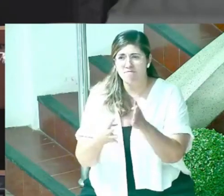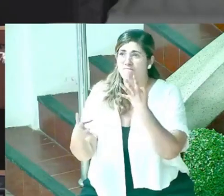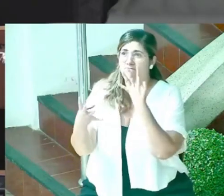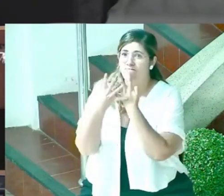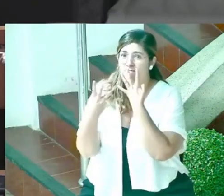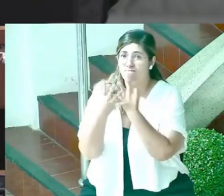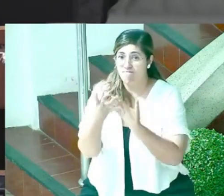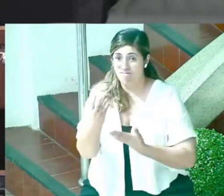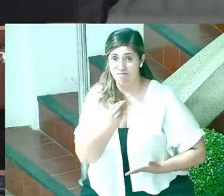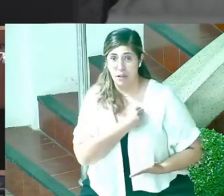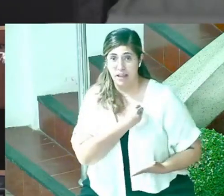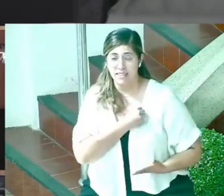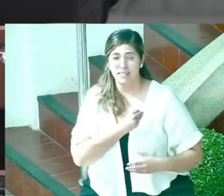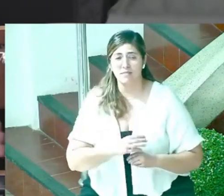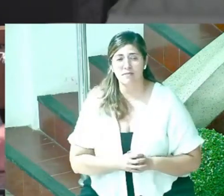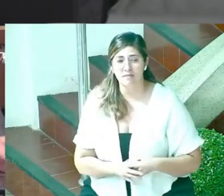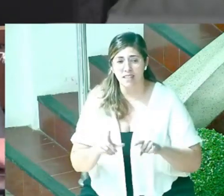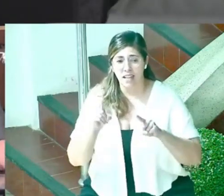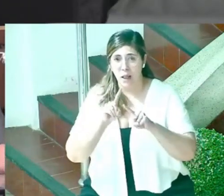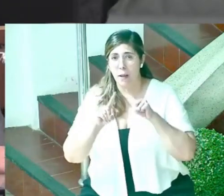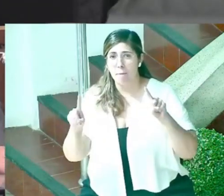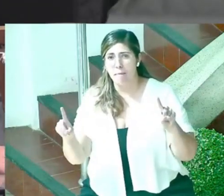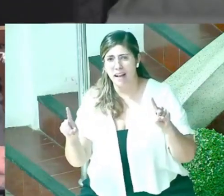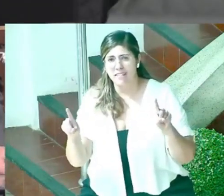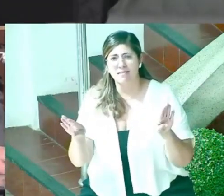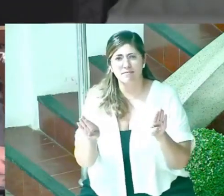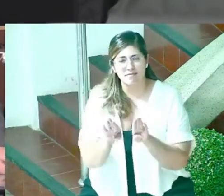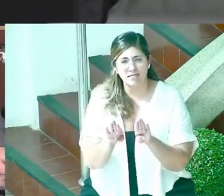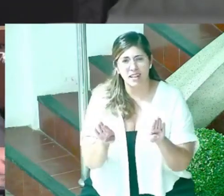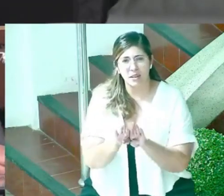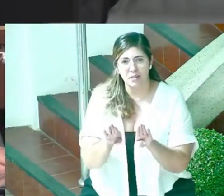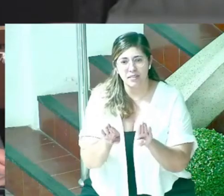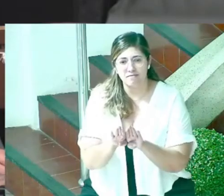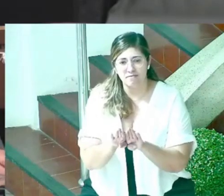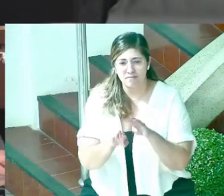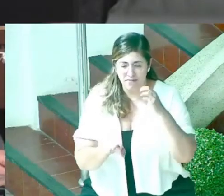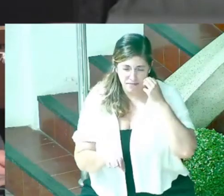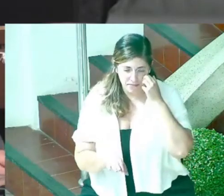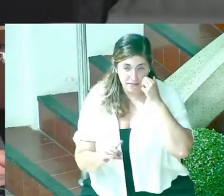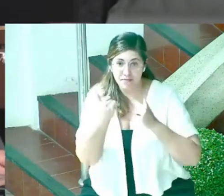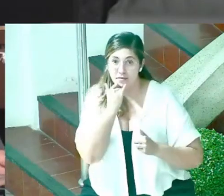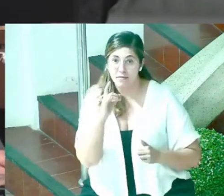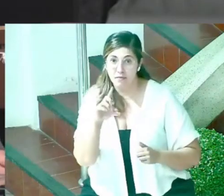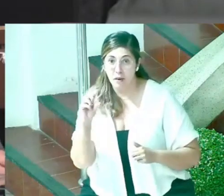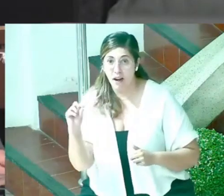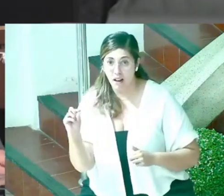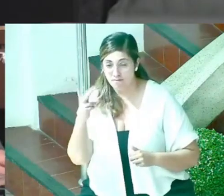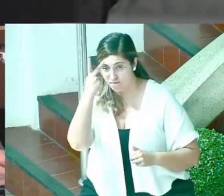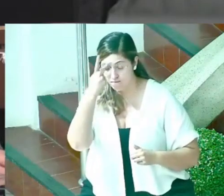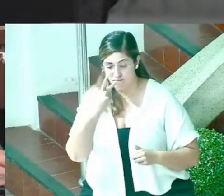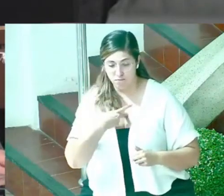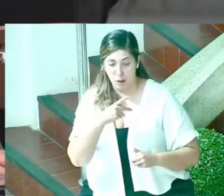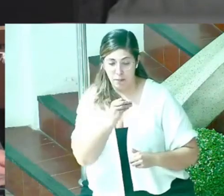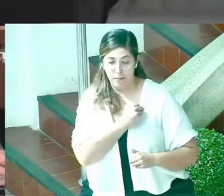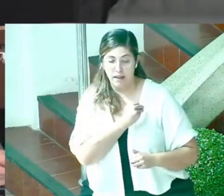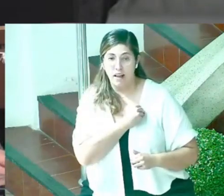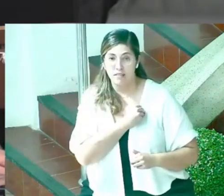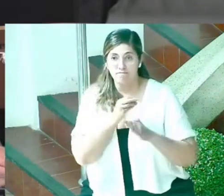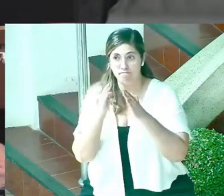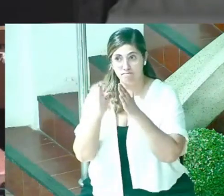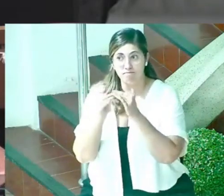oração, onde dentro dessa oração existem pelo menos 5 elementos que devem